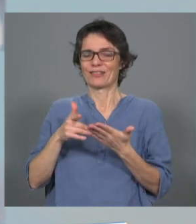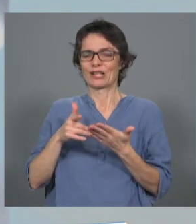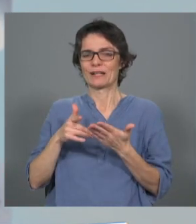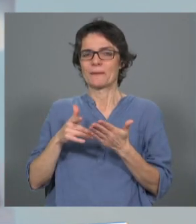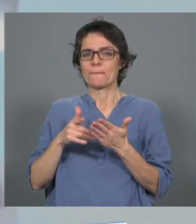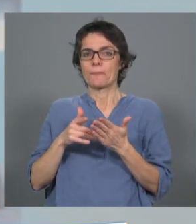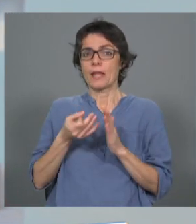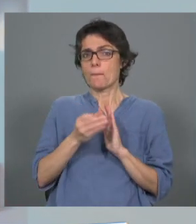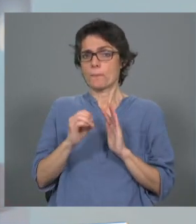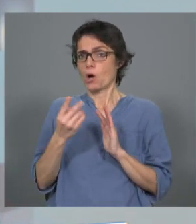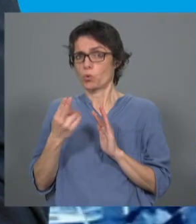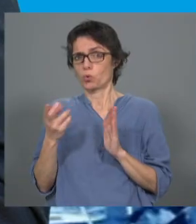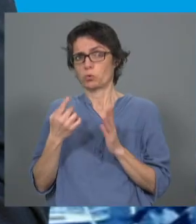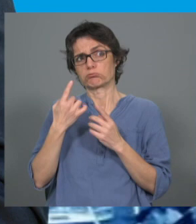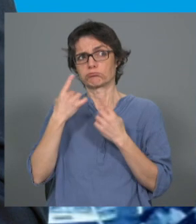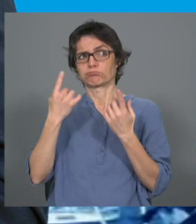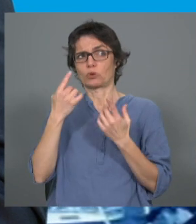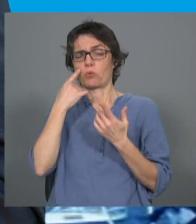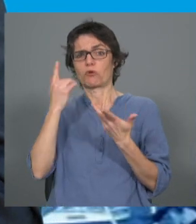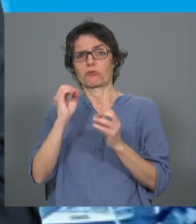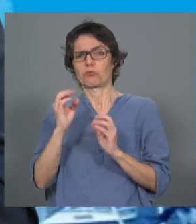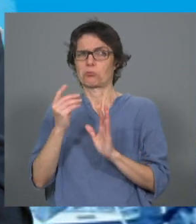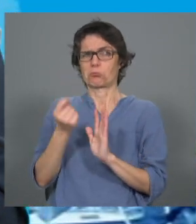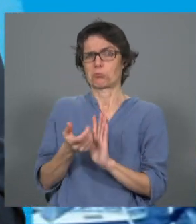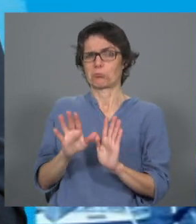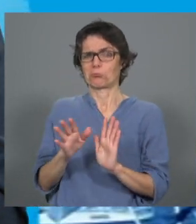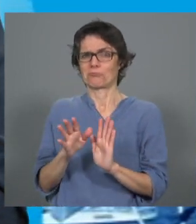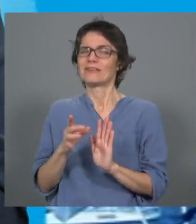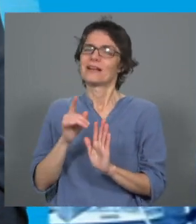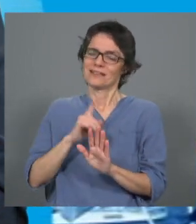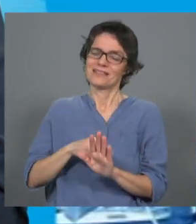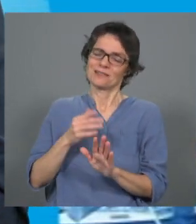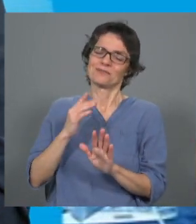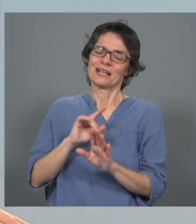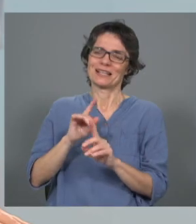assim popular, ou seria popular, mas pelas piores razões.